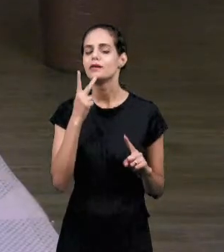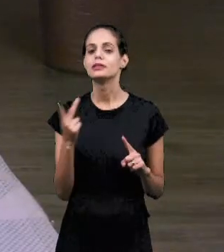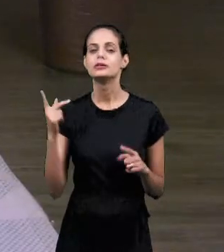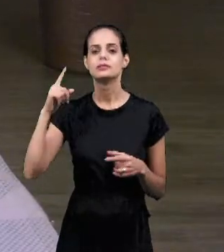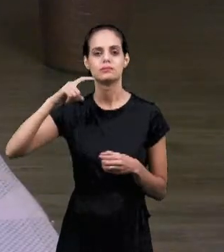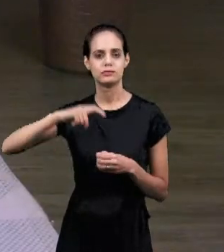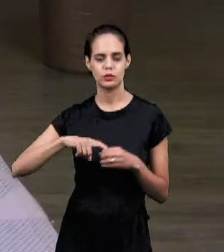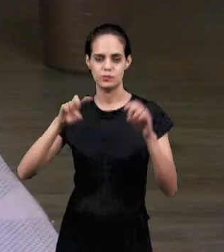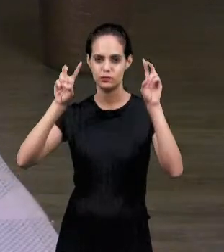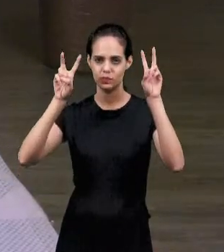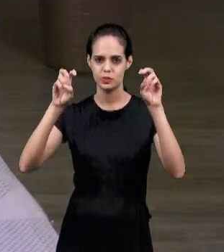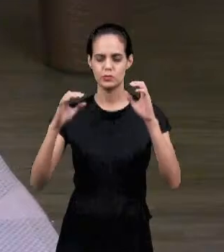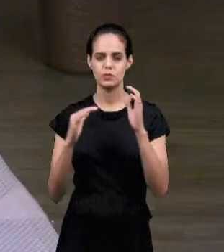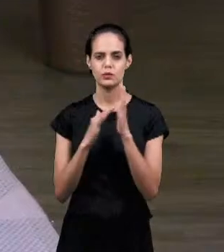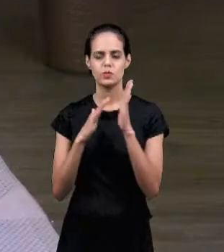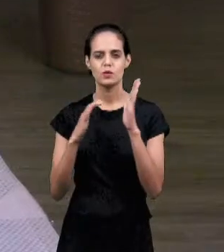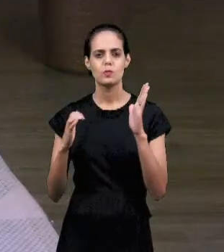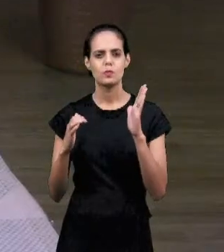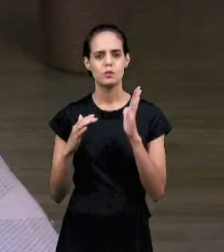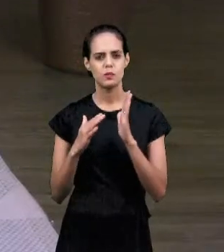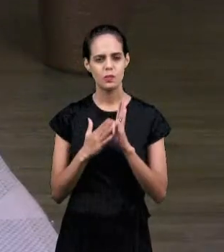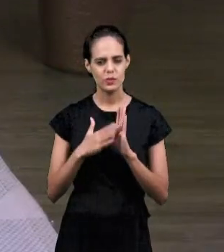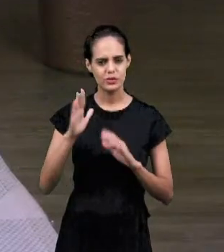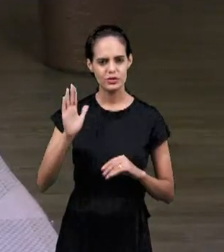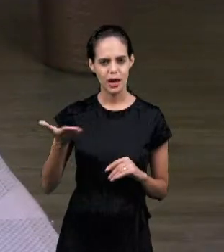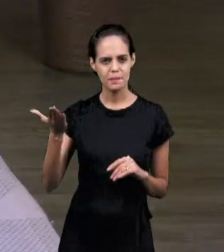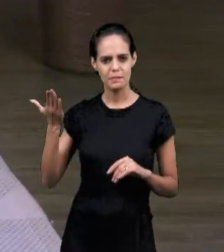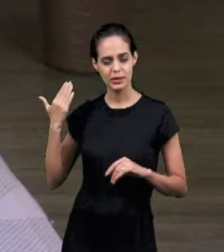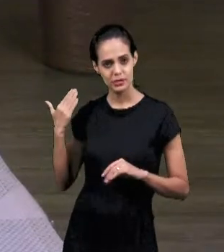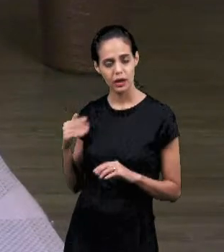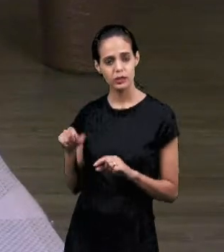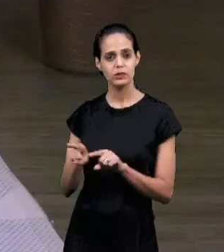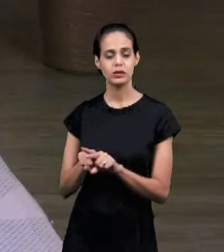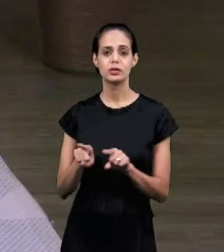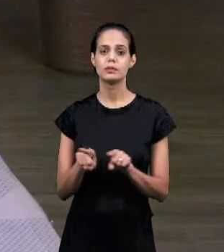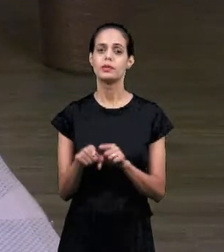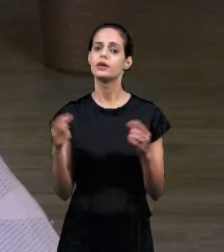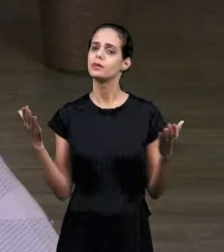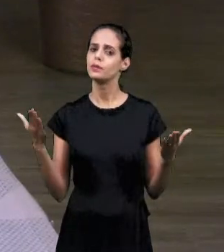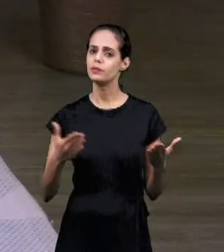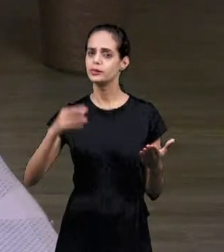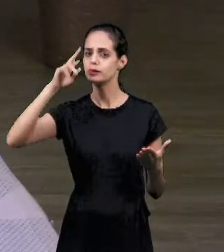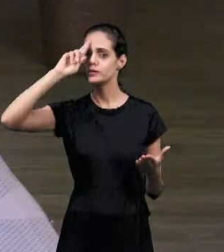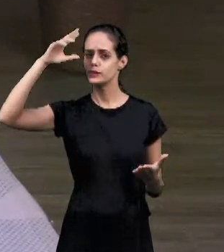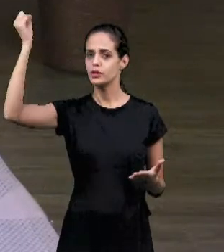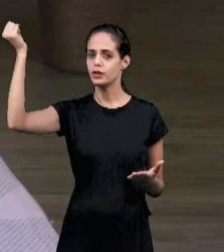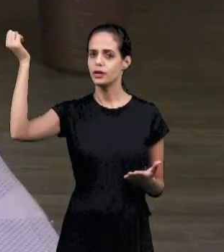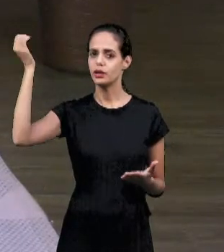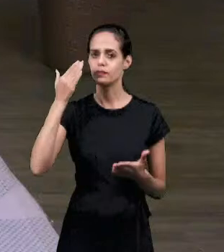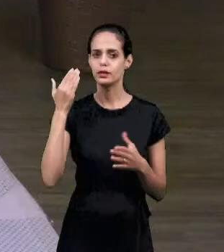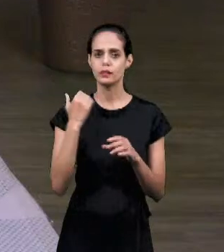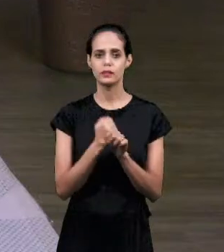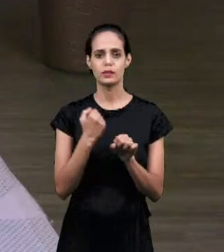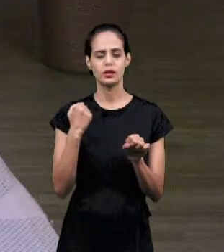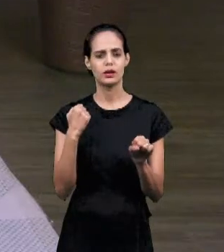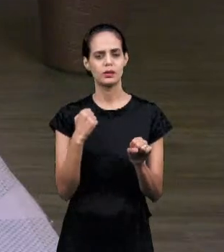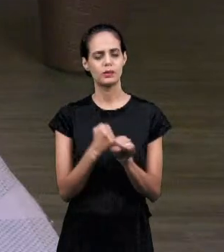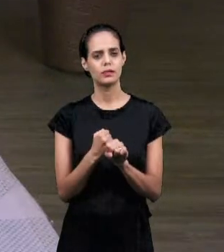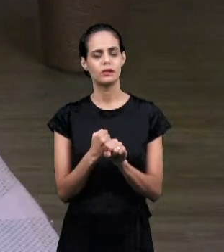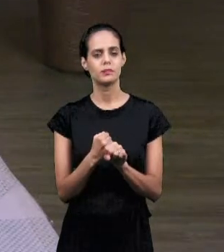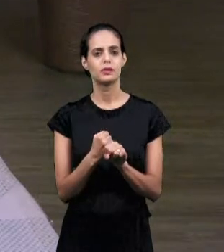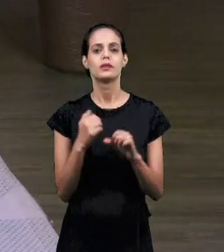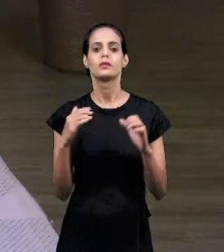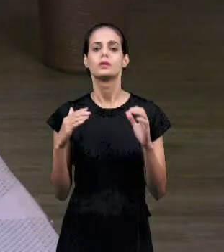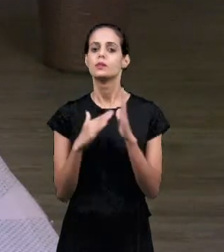louvores antigos, assim como aqueles novos, né, que o senhor tem revelado aqui na obra, eles têm